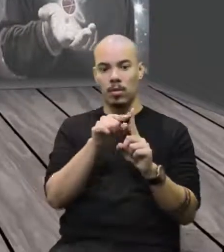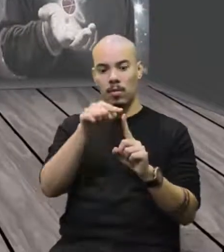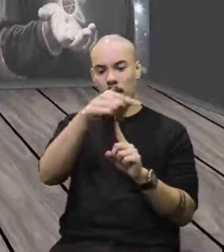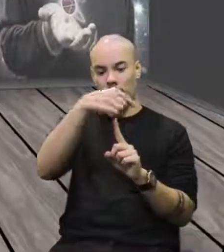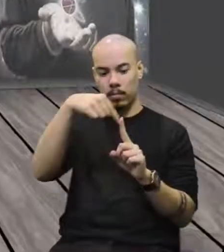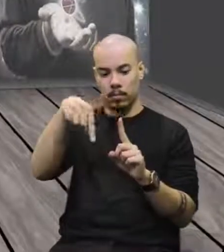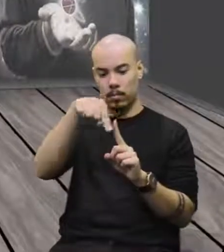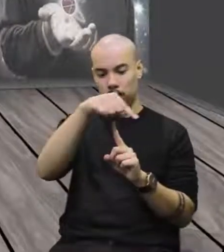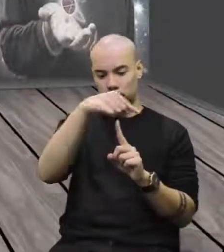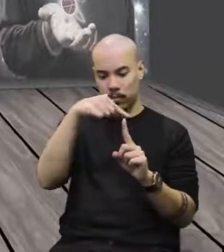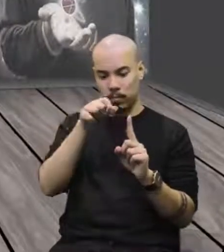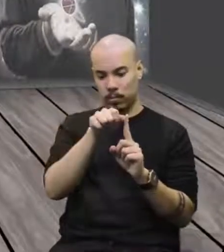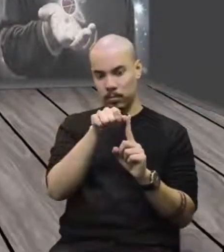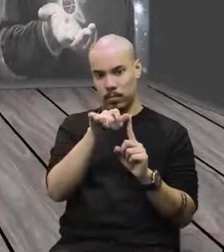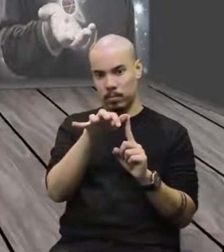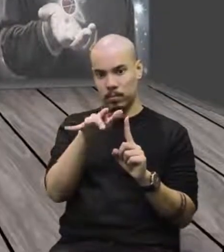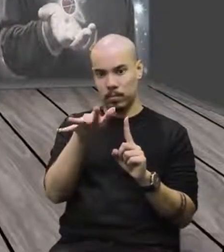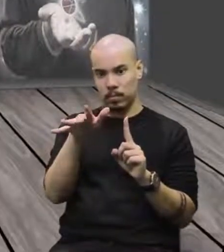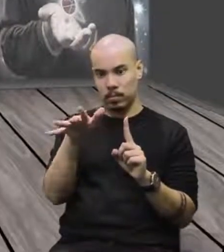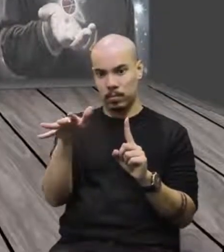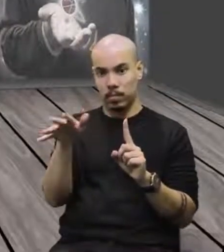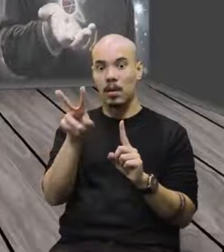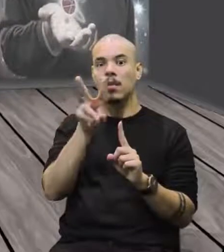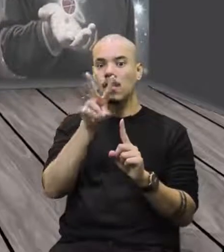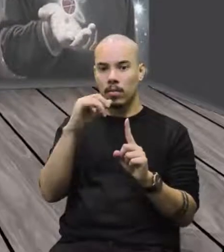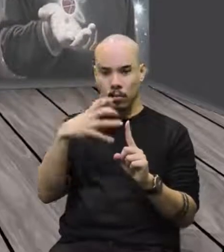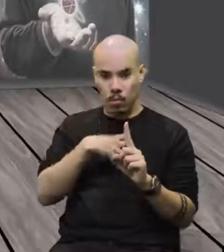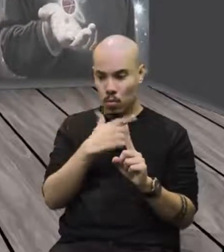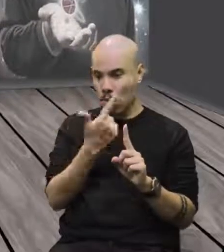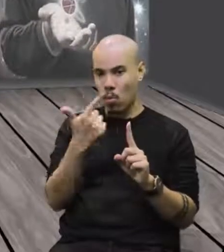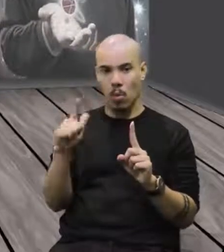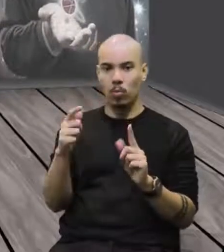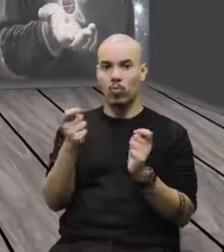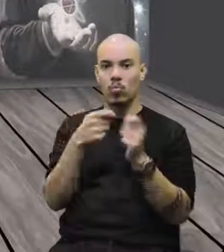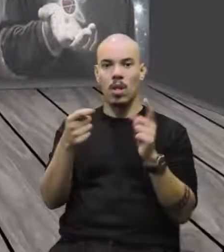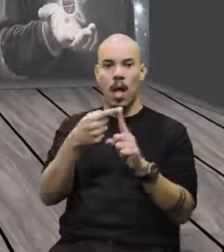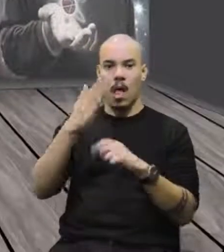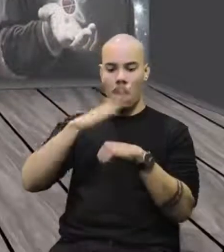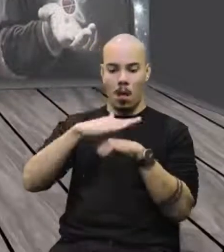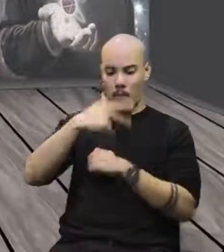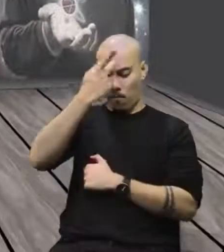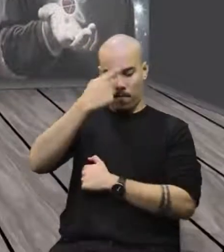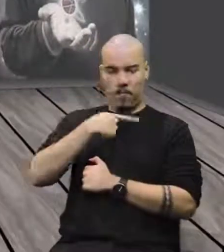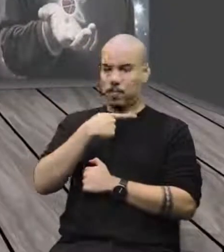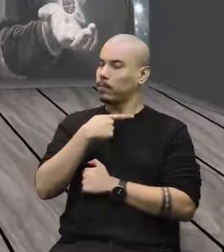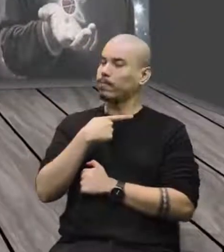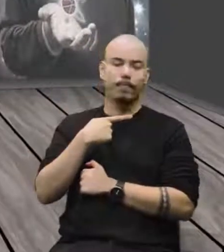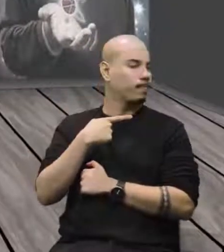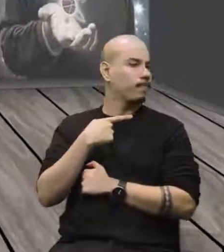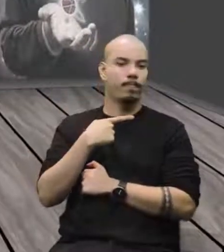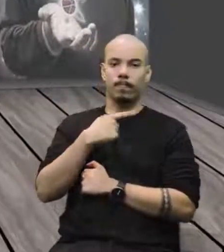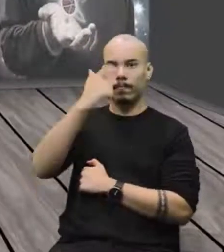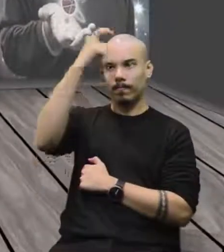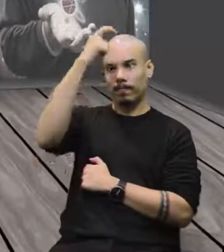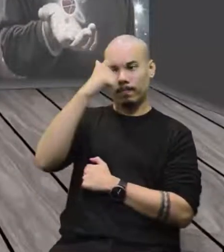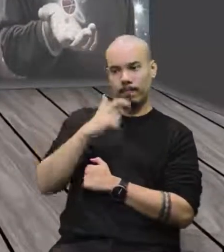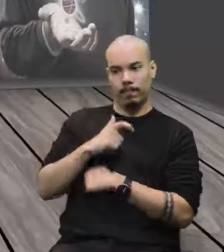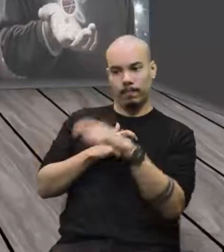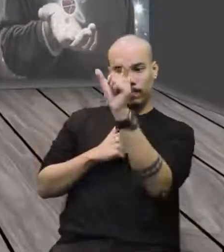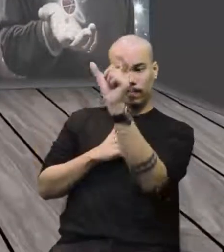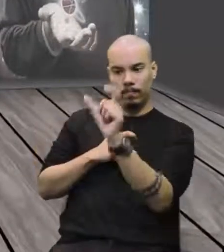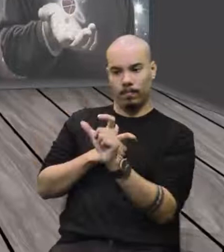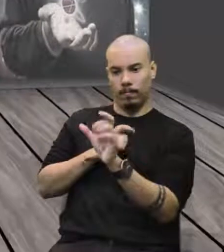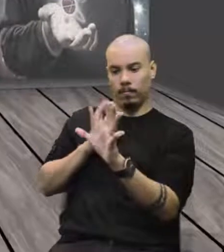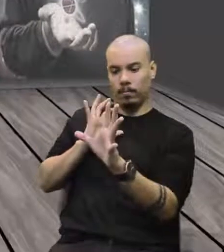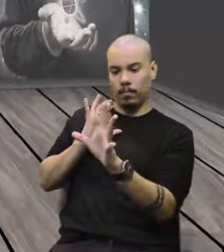campo. Só que esse campo está girando, ele vai afetar esse outro. Não dá para afetar ele mesmo. Porque ele gera ao redor dele,